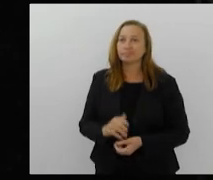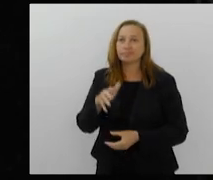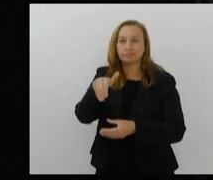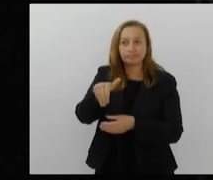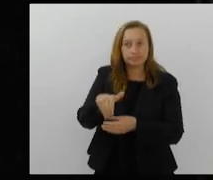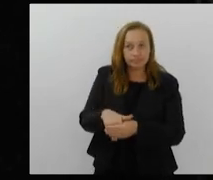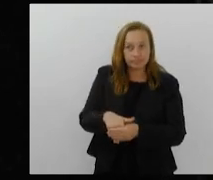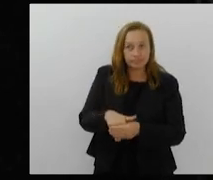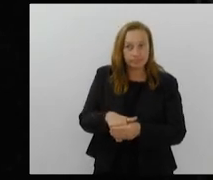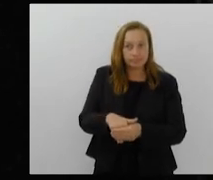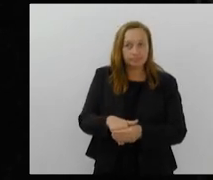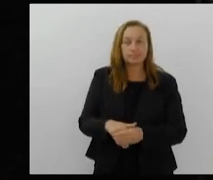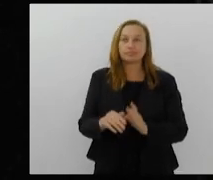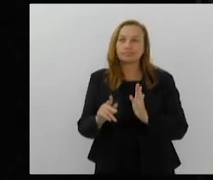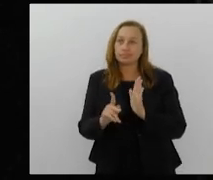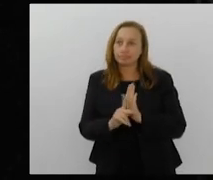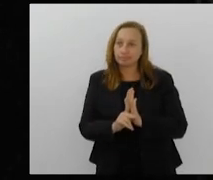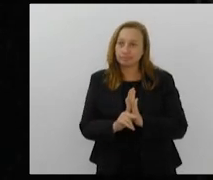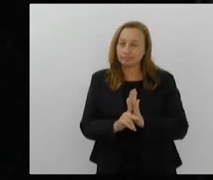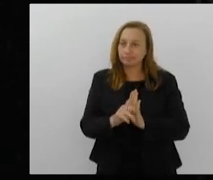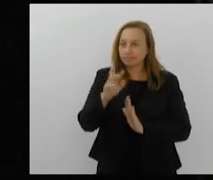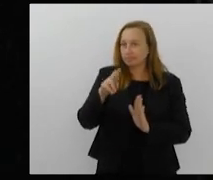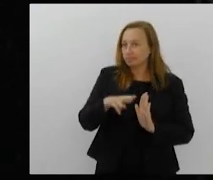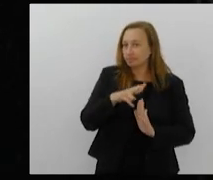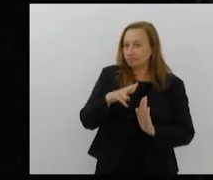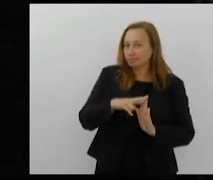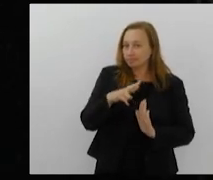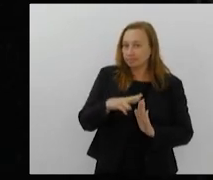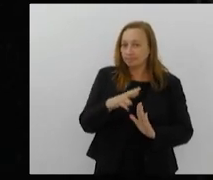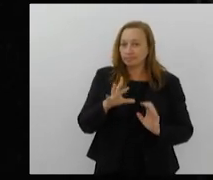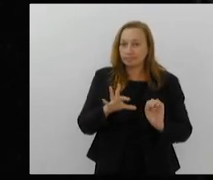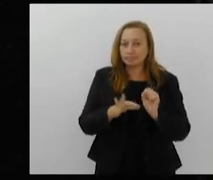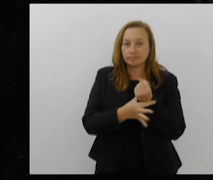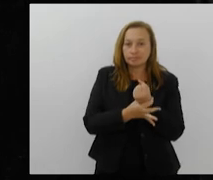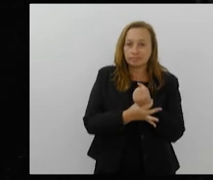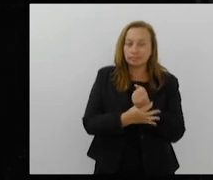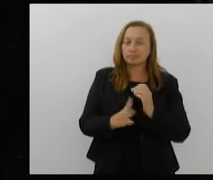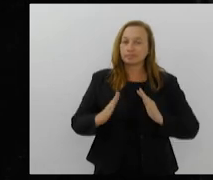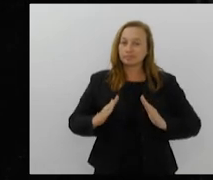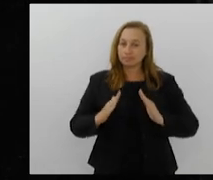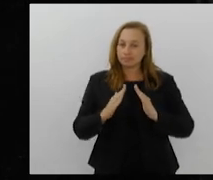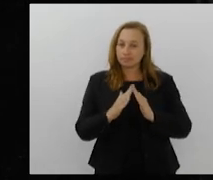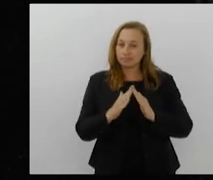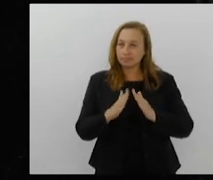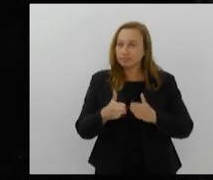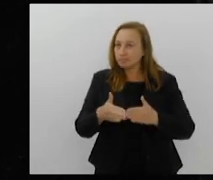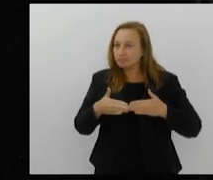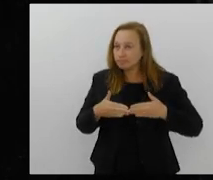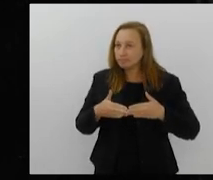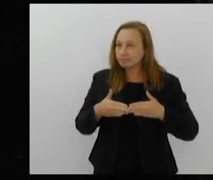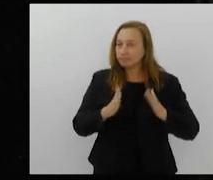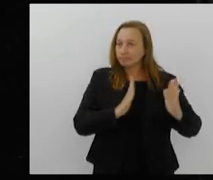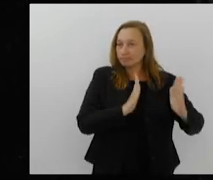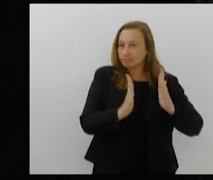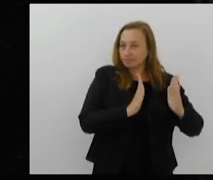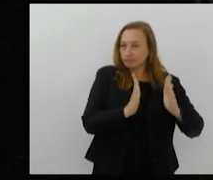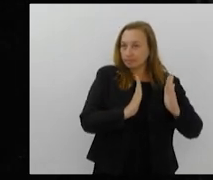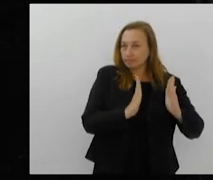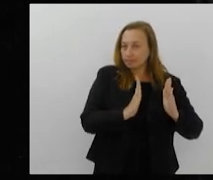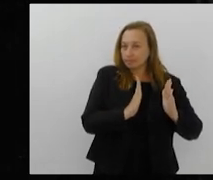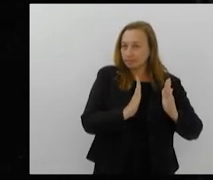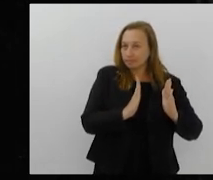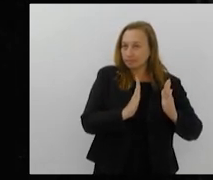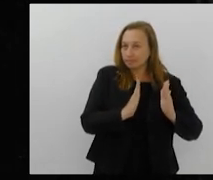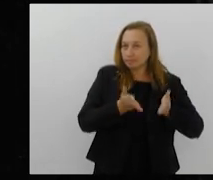votação do projeto de resolução que garante a esta casa uma licença maternidade, licença